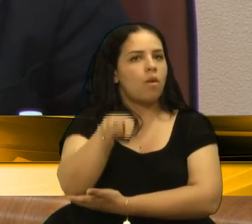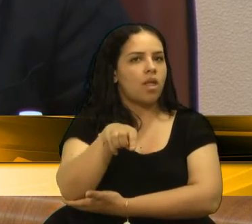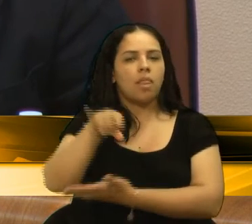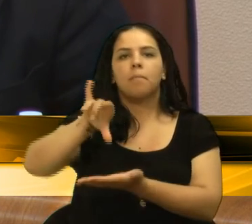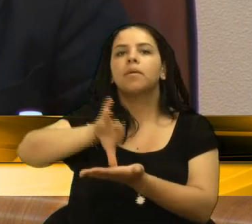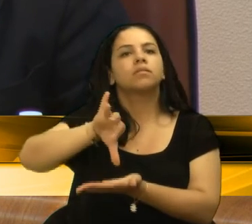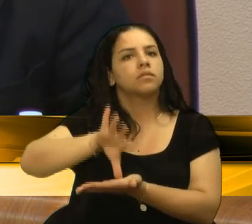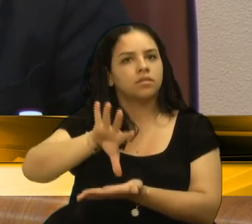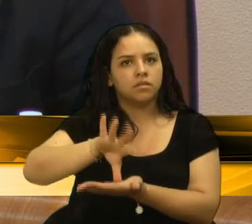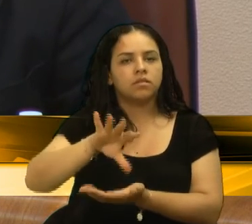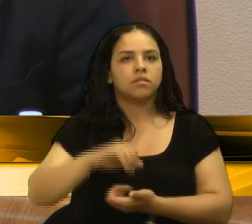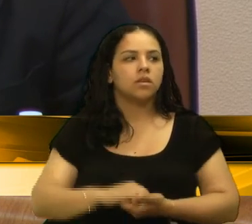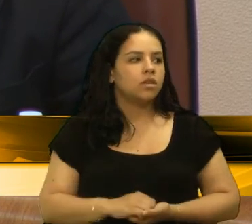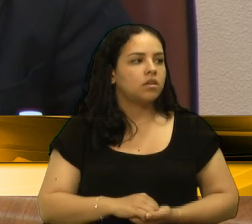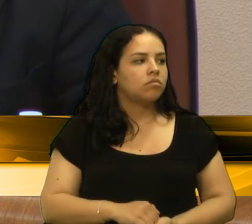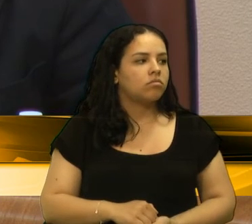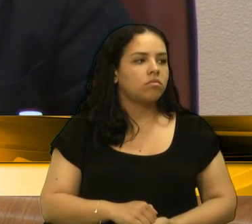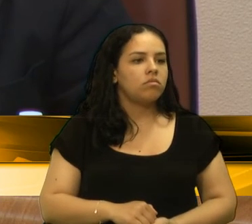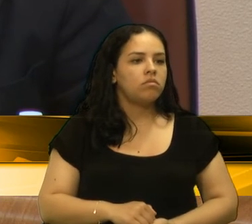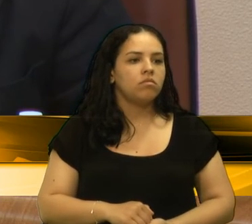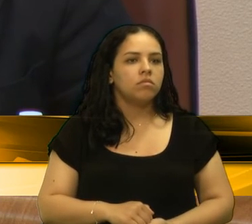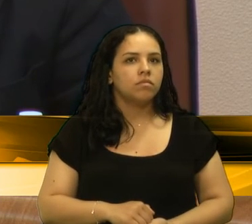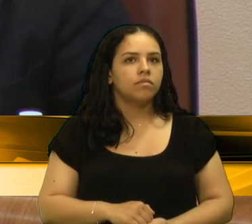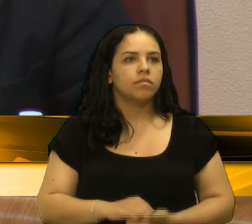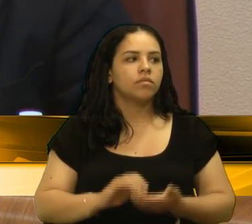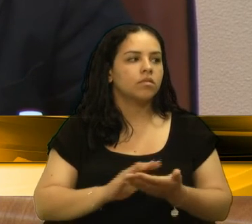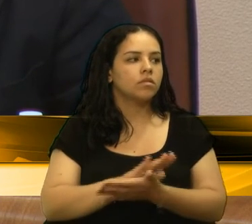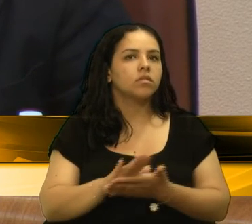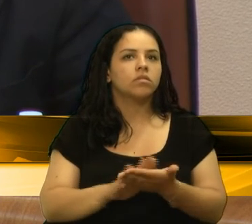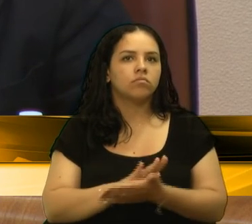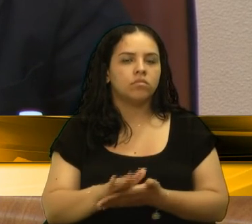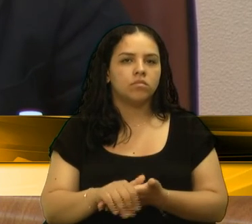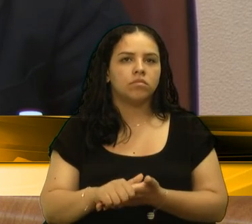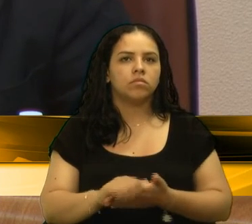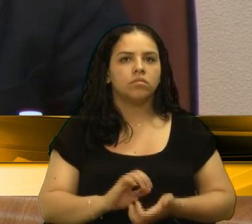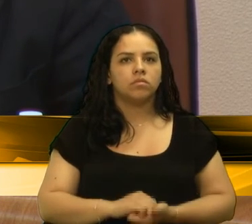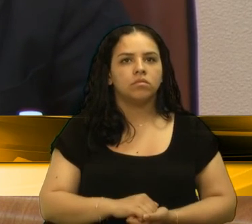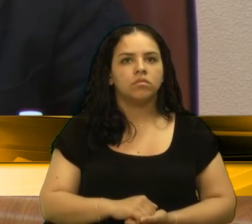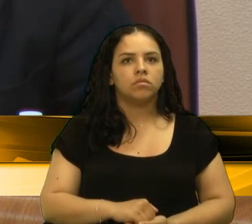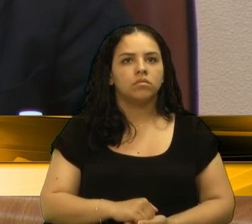Praça Dante. Doutora Cássia Kuhn, então, não caracteriza da mesma forma da bênção dos freis e nem da